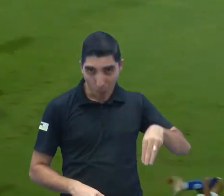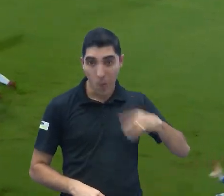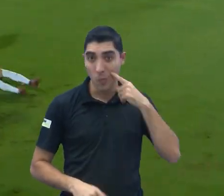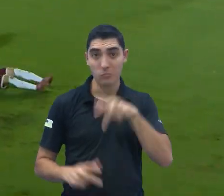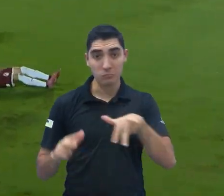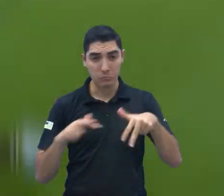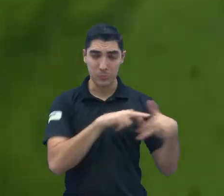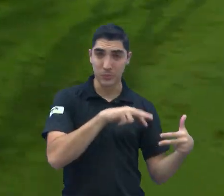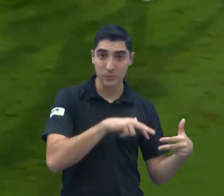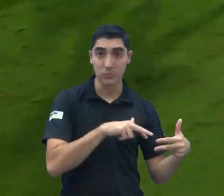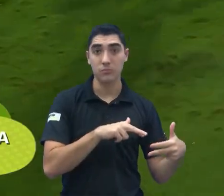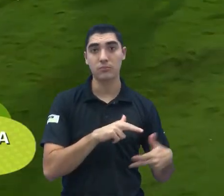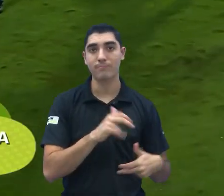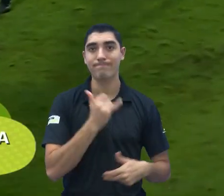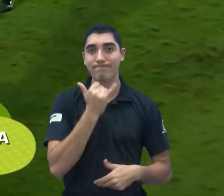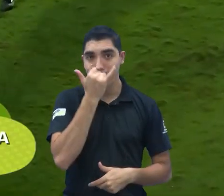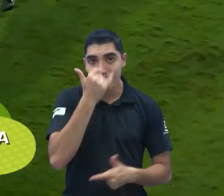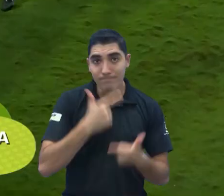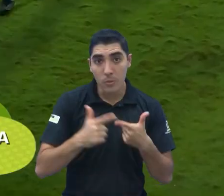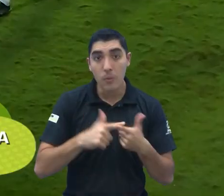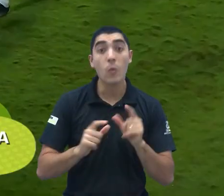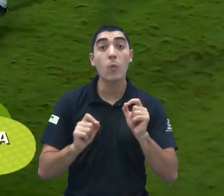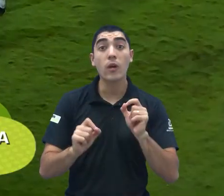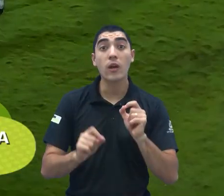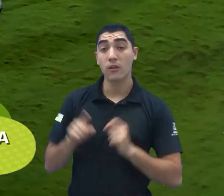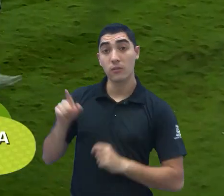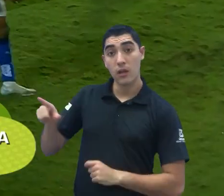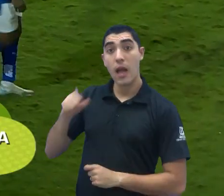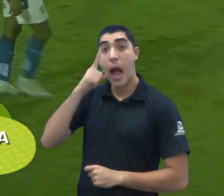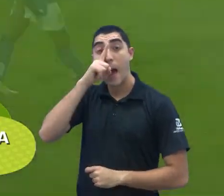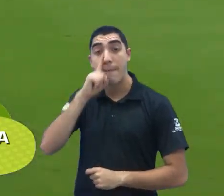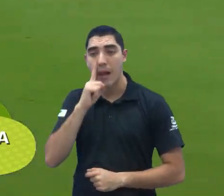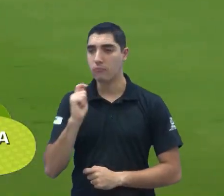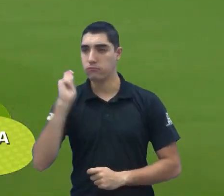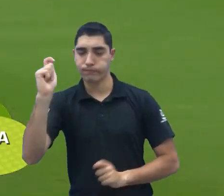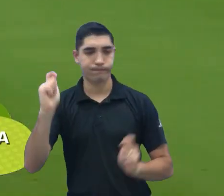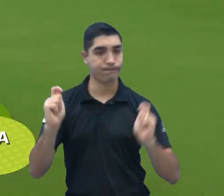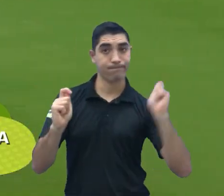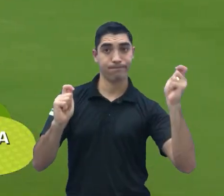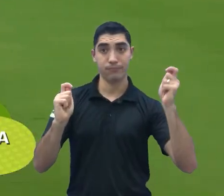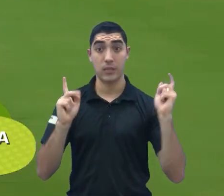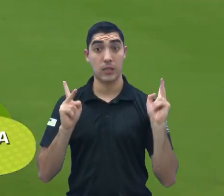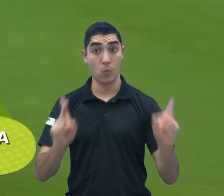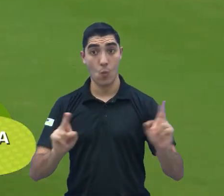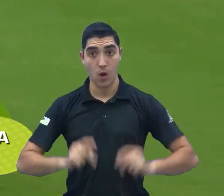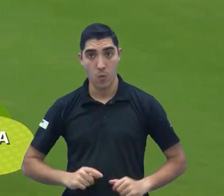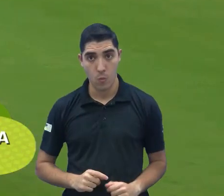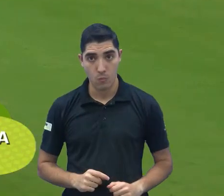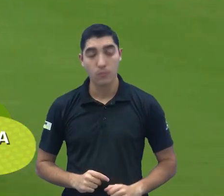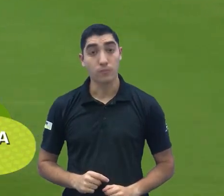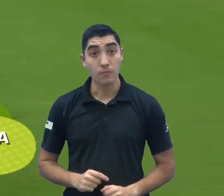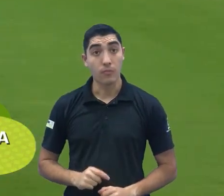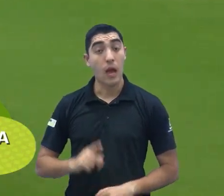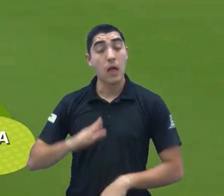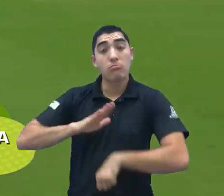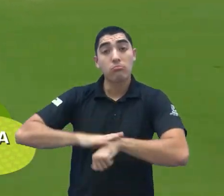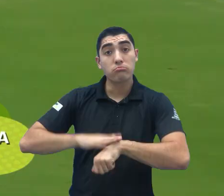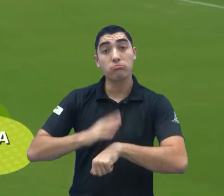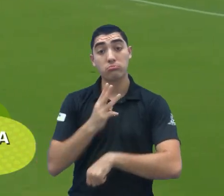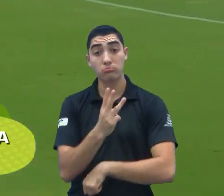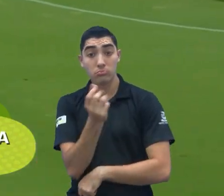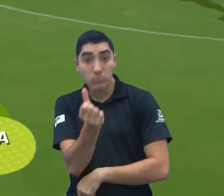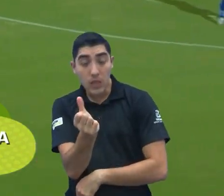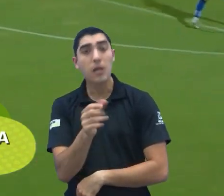O resultado da confusão foi de 1 amarelo para cada. 36 minutos e a indefinição da parte do São